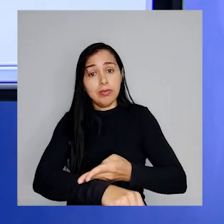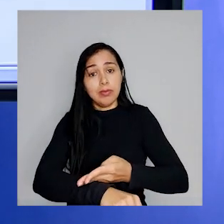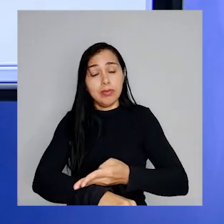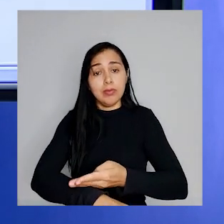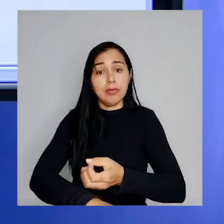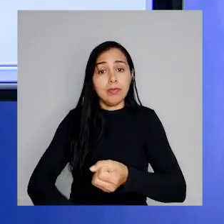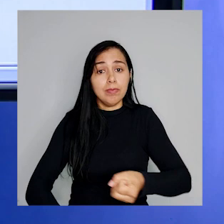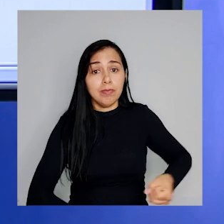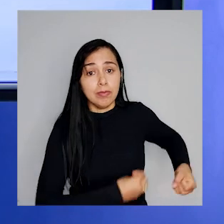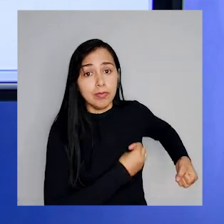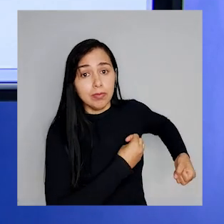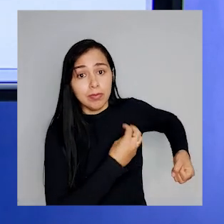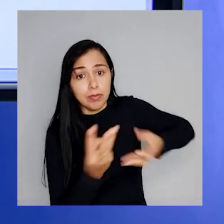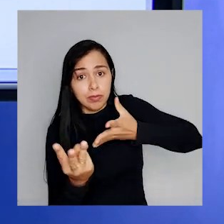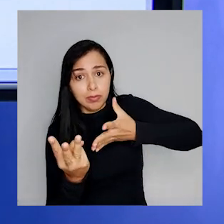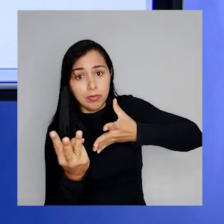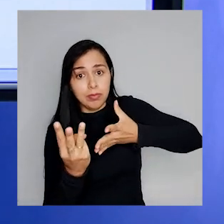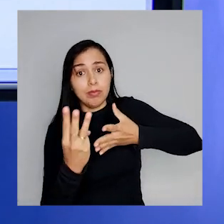Um branco